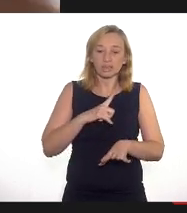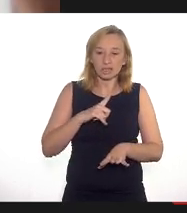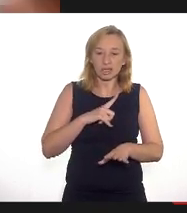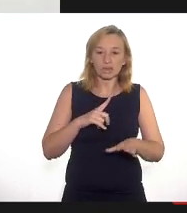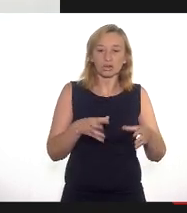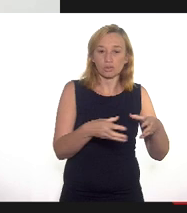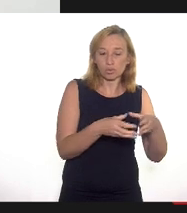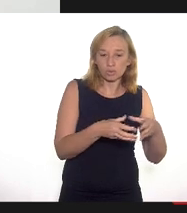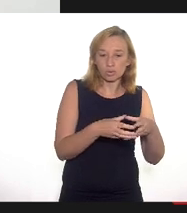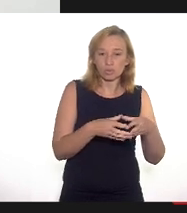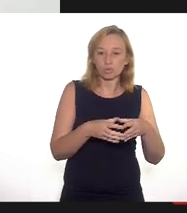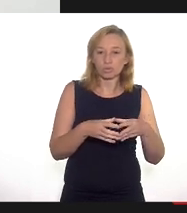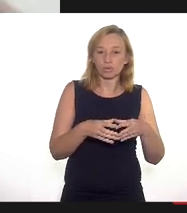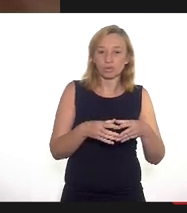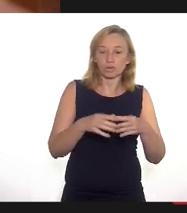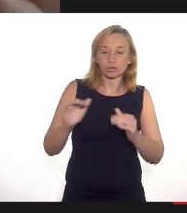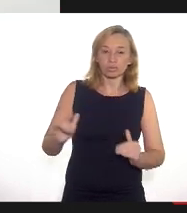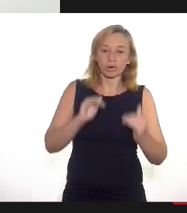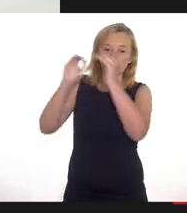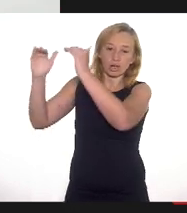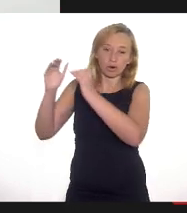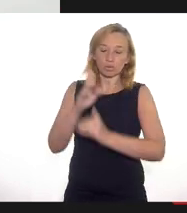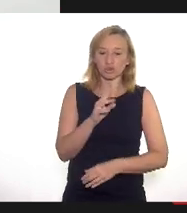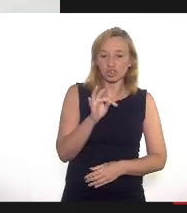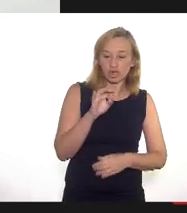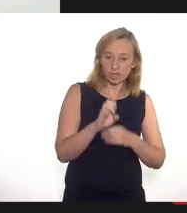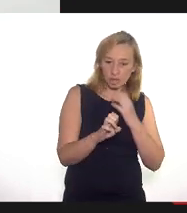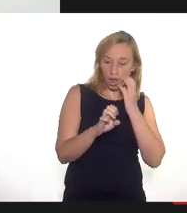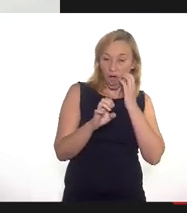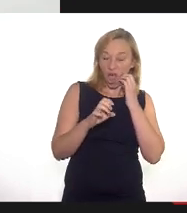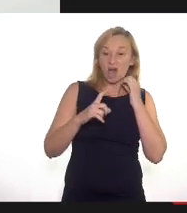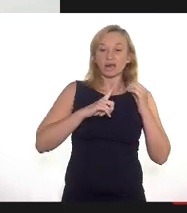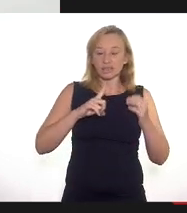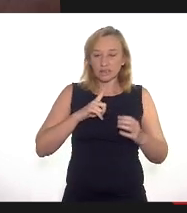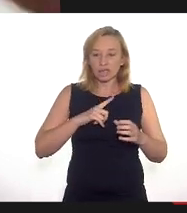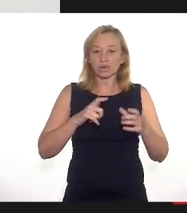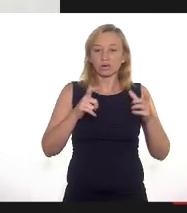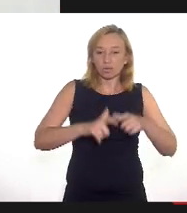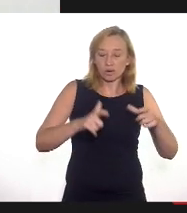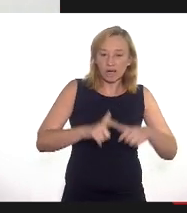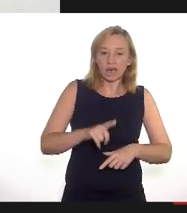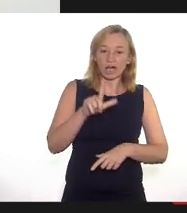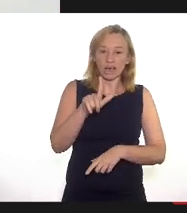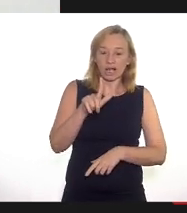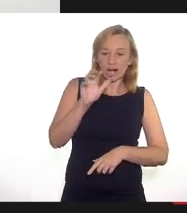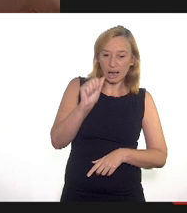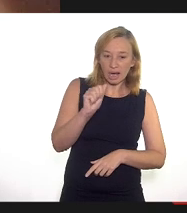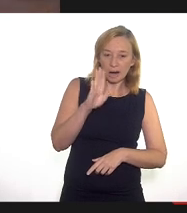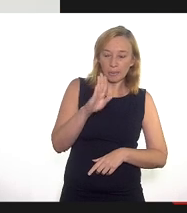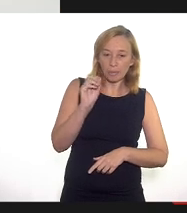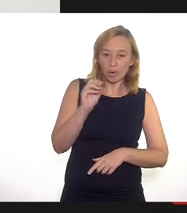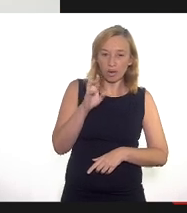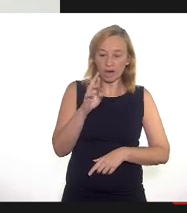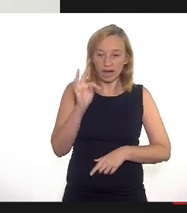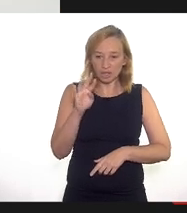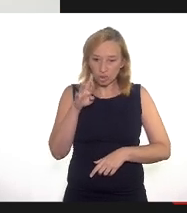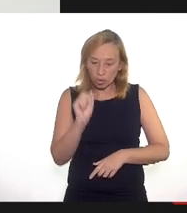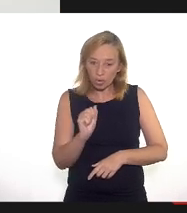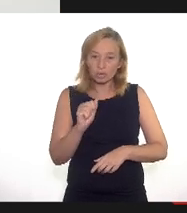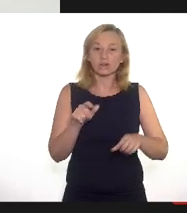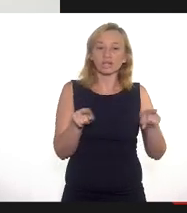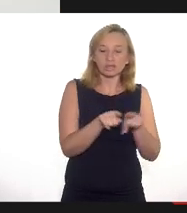por exemplo, que se chama ISERJ. Lá dentro eu tenho um laboratório, que é o CAP, e ali dentro eu tenho alunos de